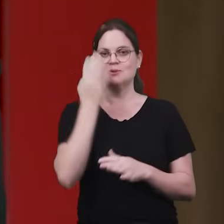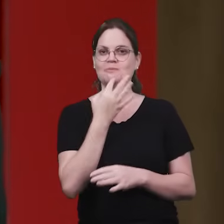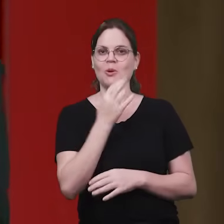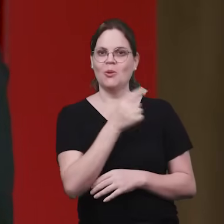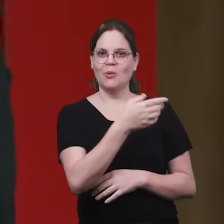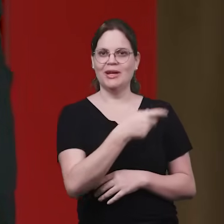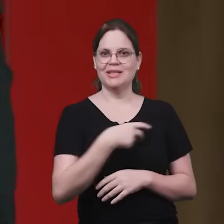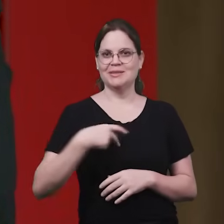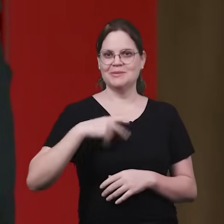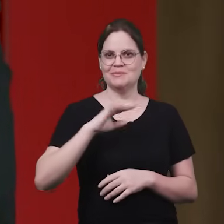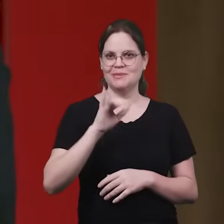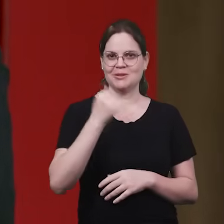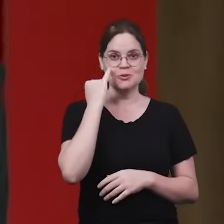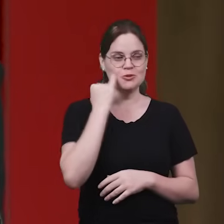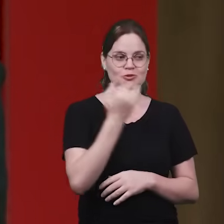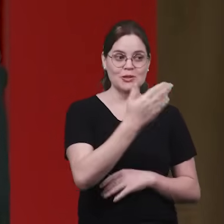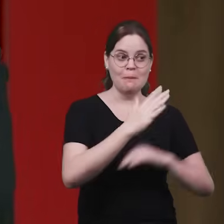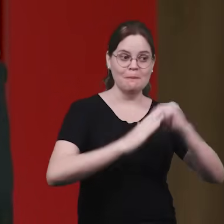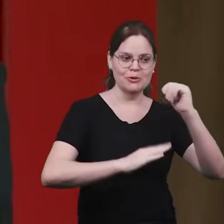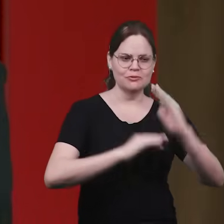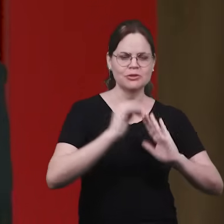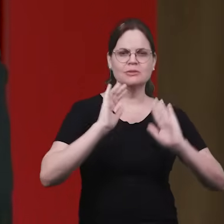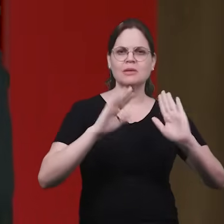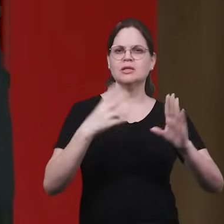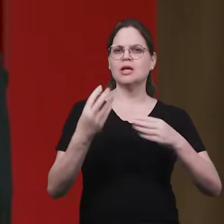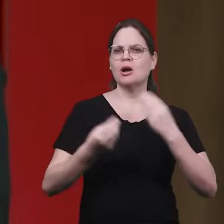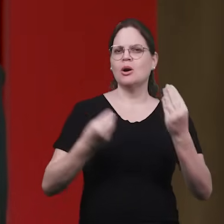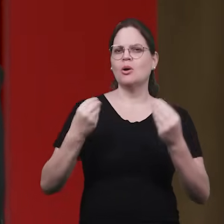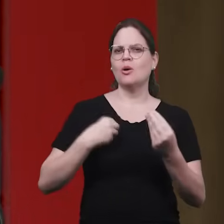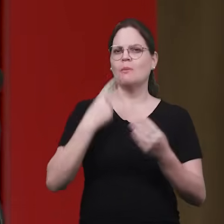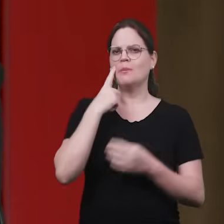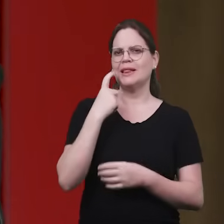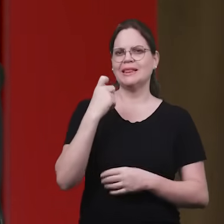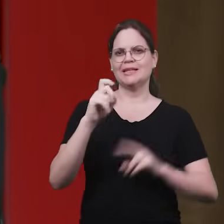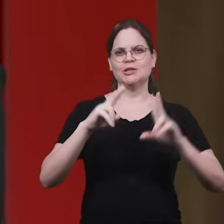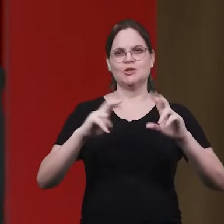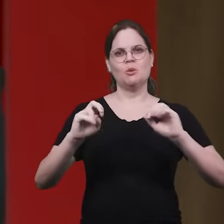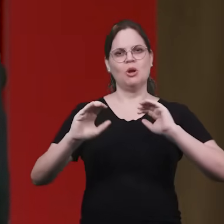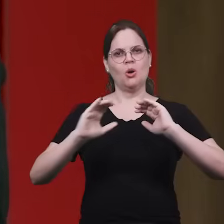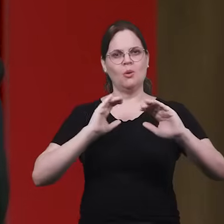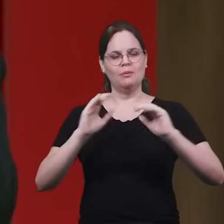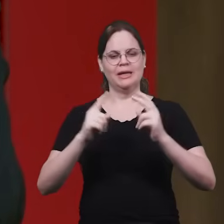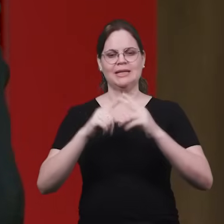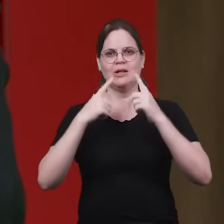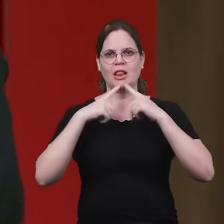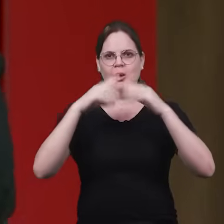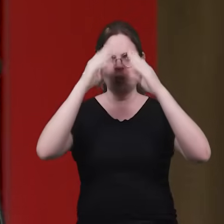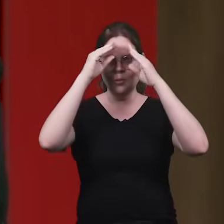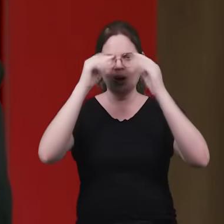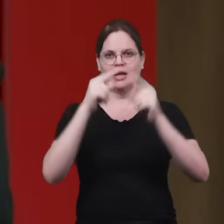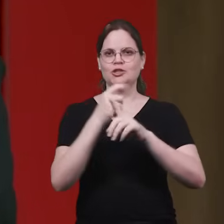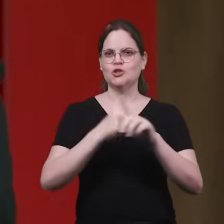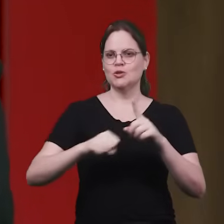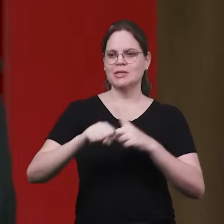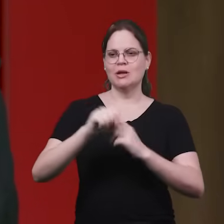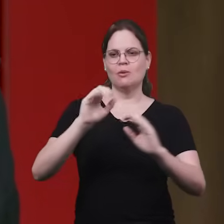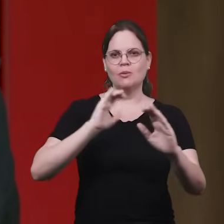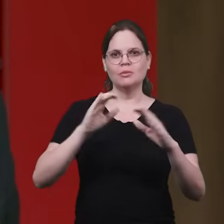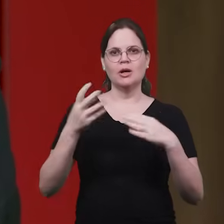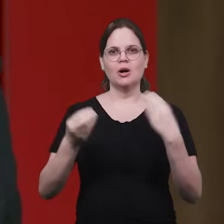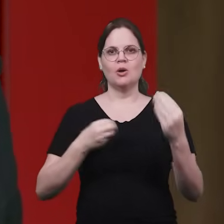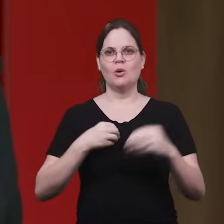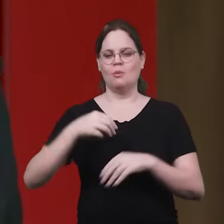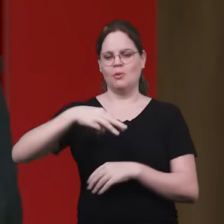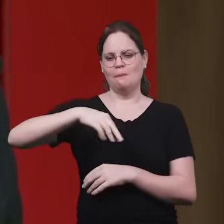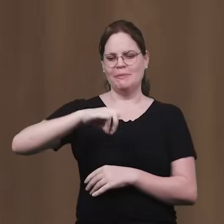que nós vamos apresentar aqui. Como que surgiu esse seu interesse pela comunicação, a linguagem, comunicação social, mídias? Como que isso